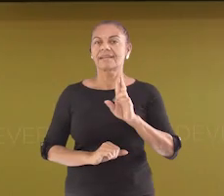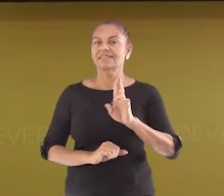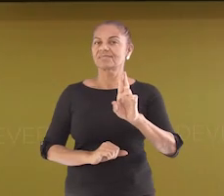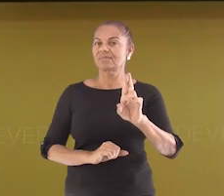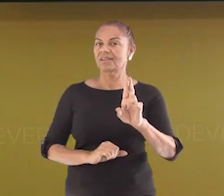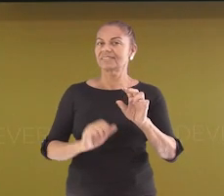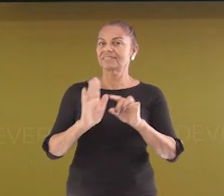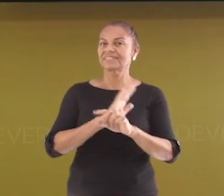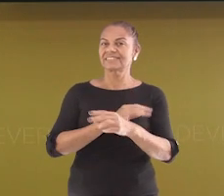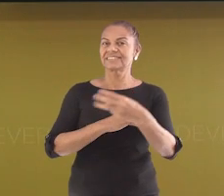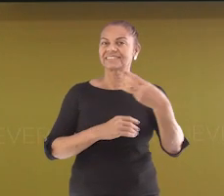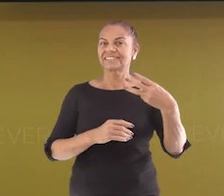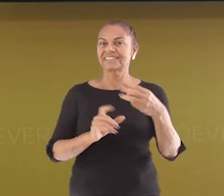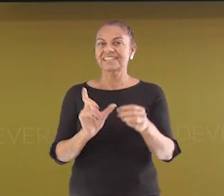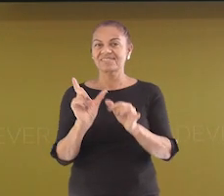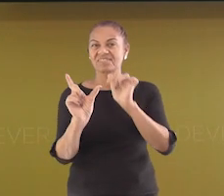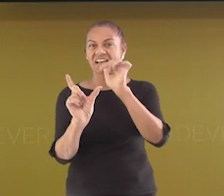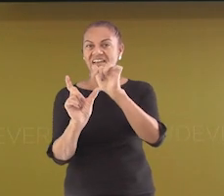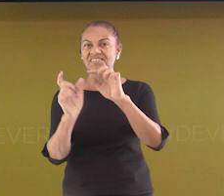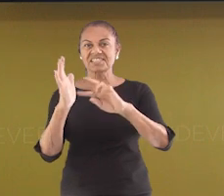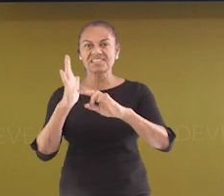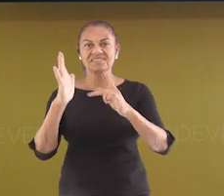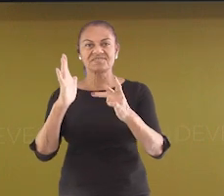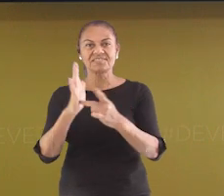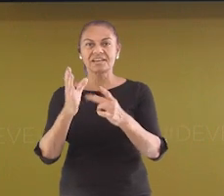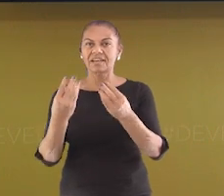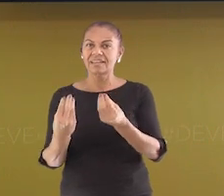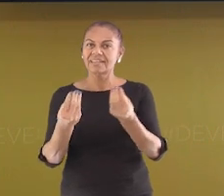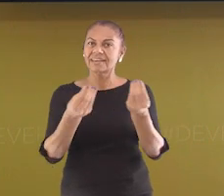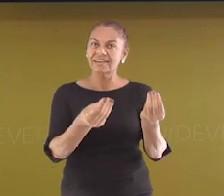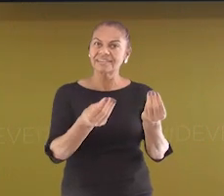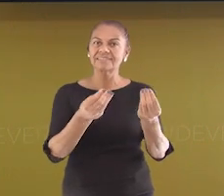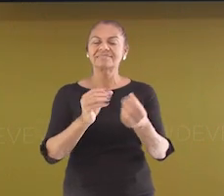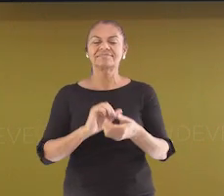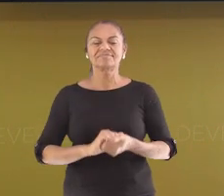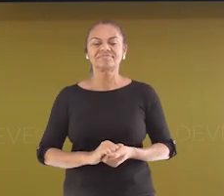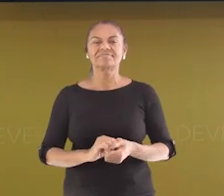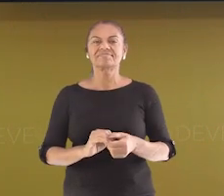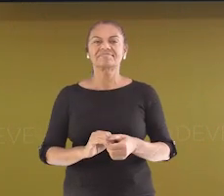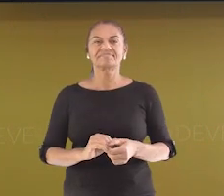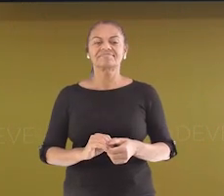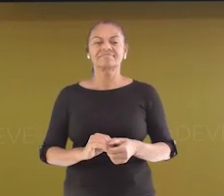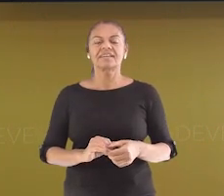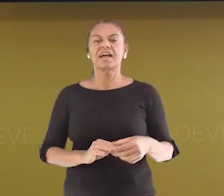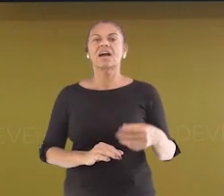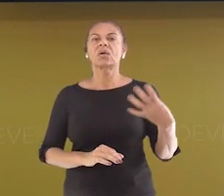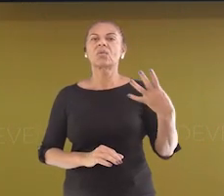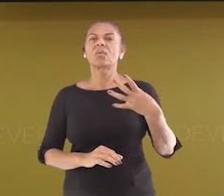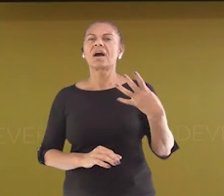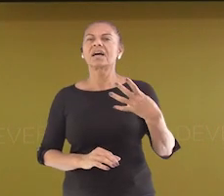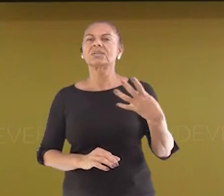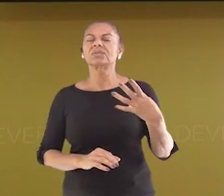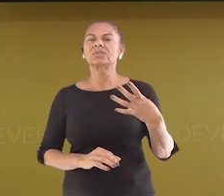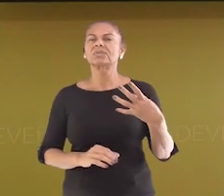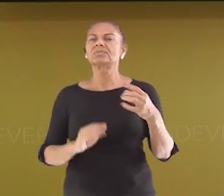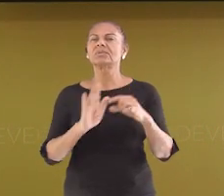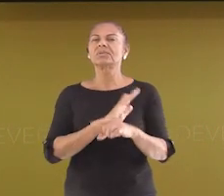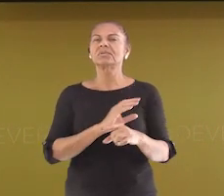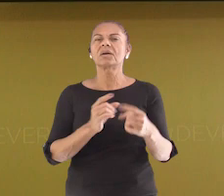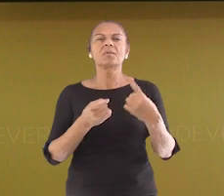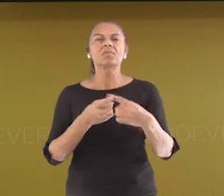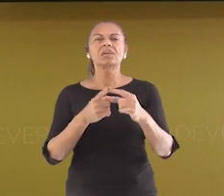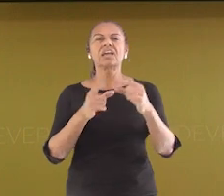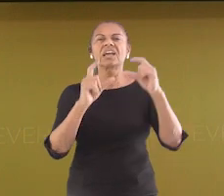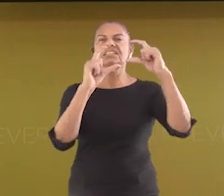Resposta da questão 3. A palavra delivery significa entrega. E, questão número 4. Por que a tirinha